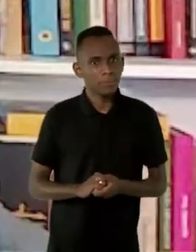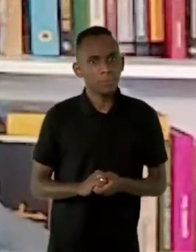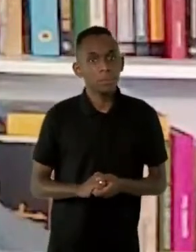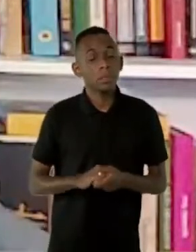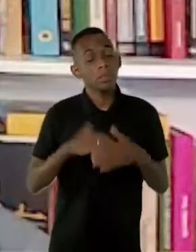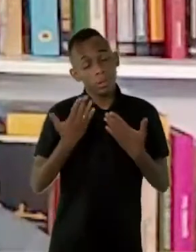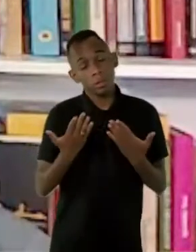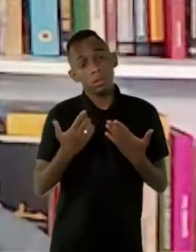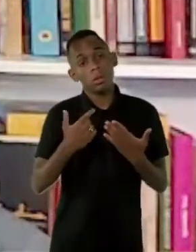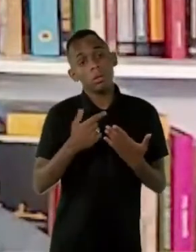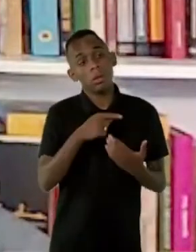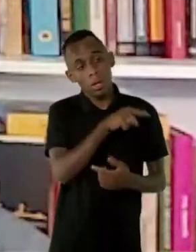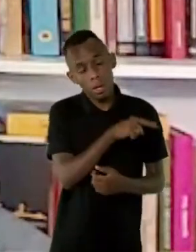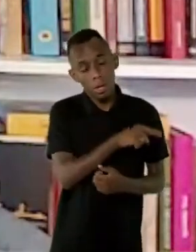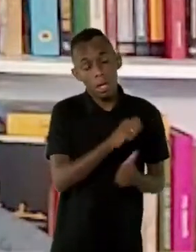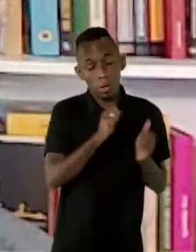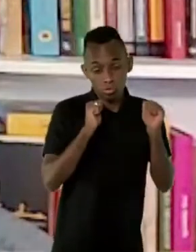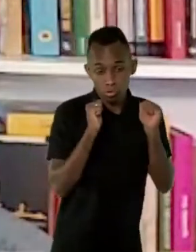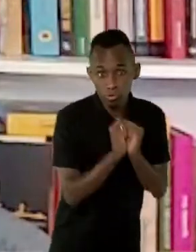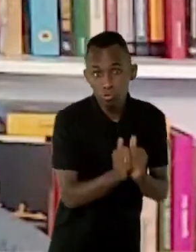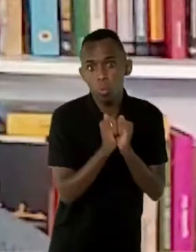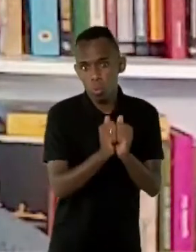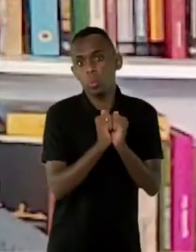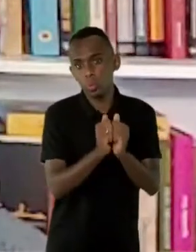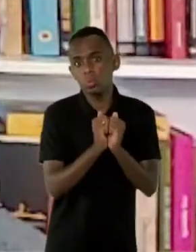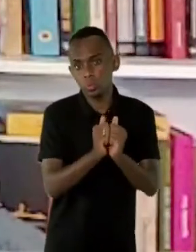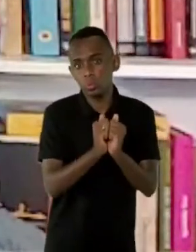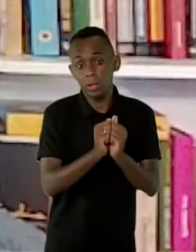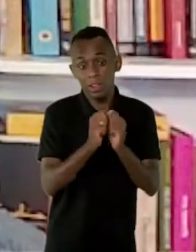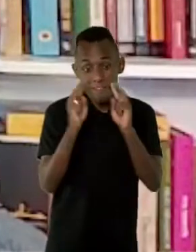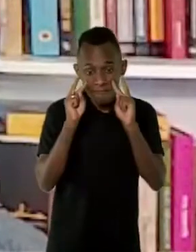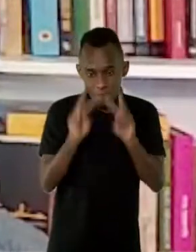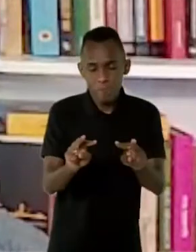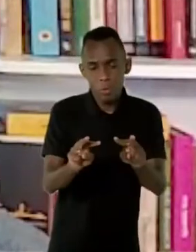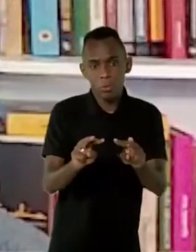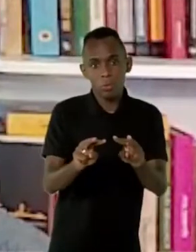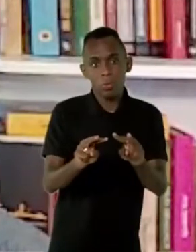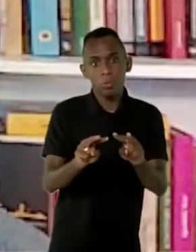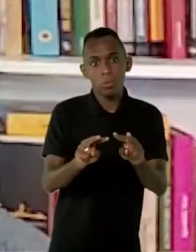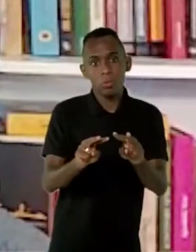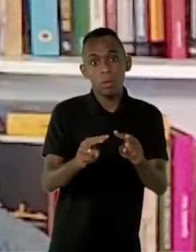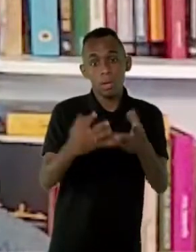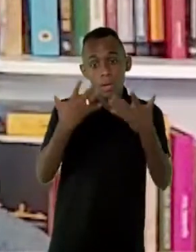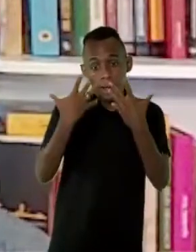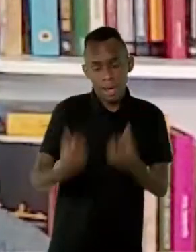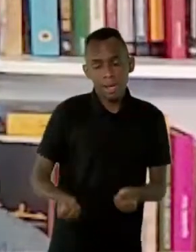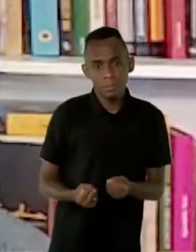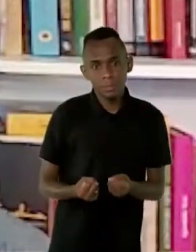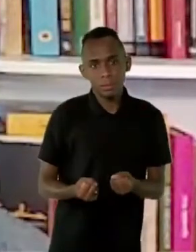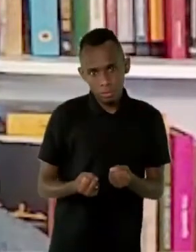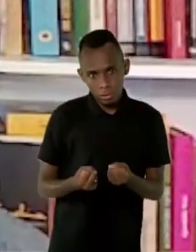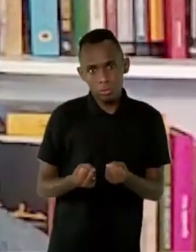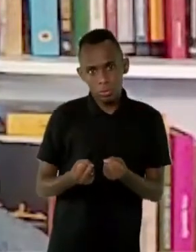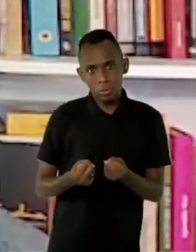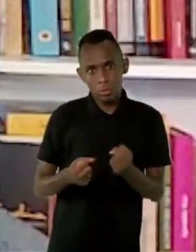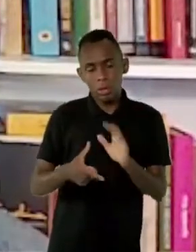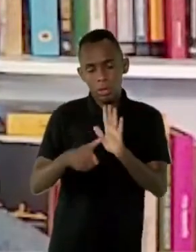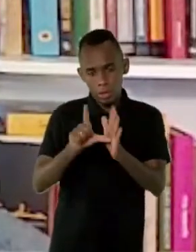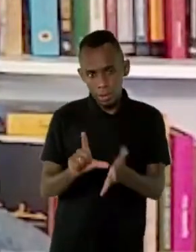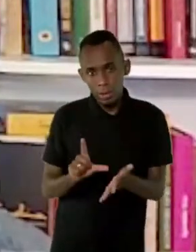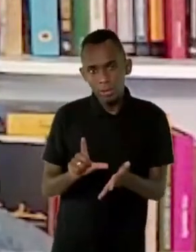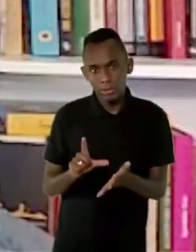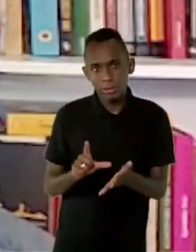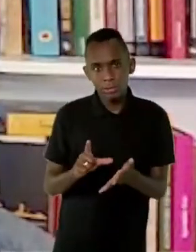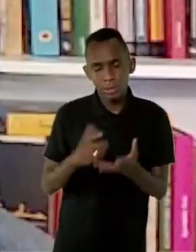ele falou, a Carolina acompanhou essa compilação, ela viu isso, ela aprovou o prefácio que eu escrevi, ela leu o prefácio e